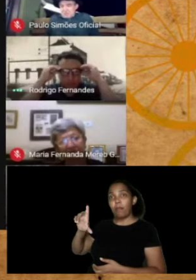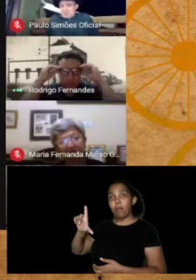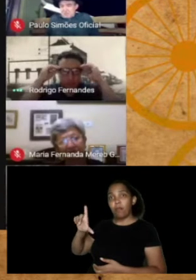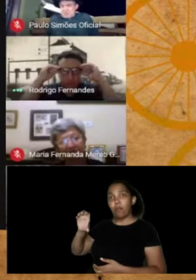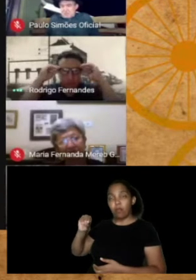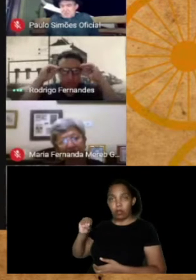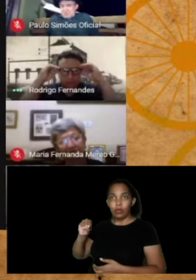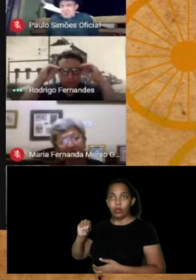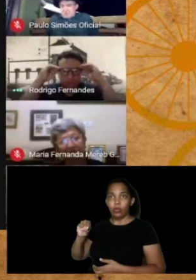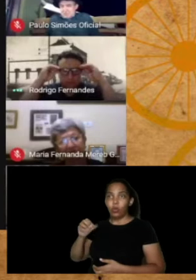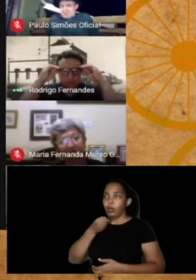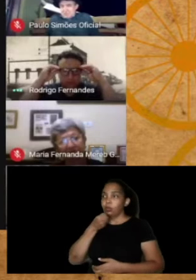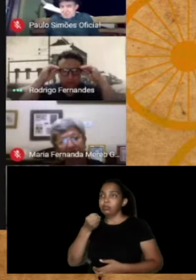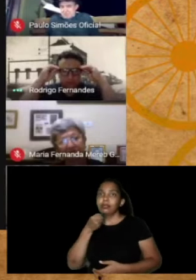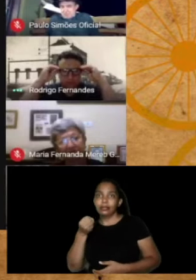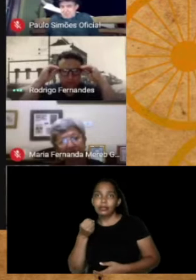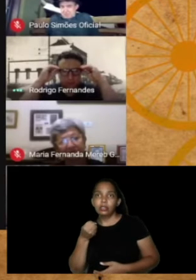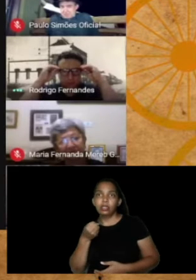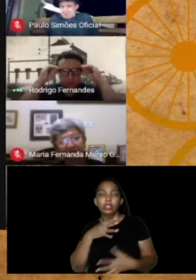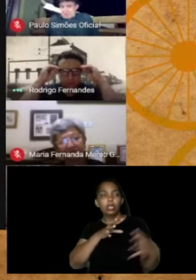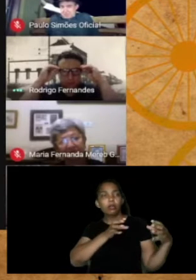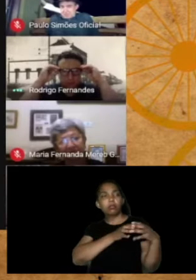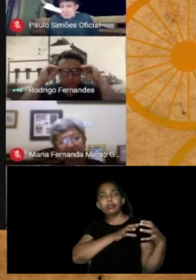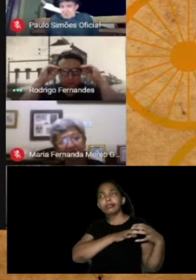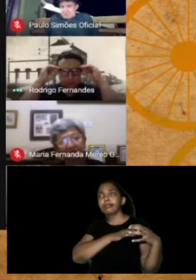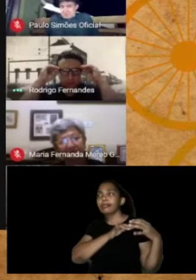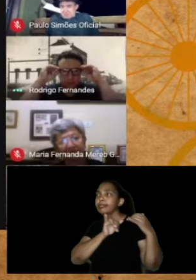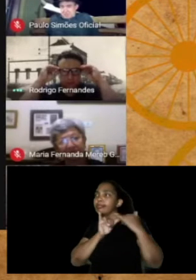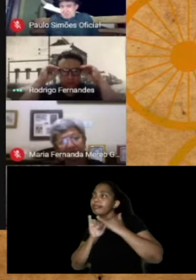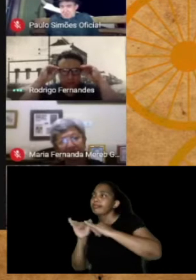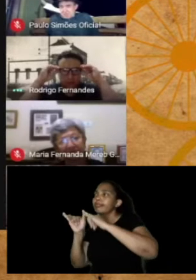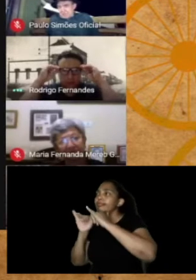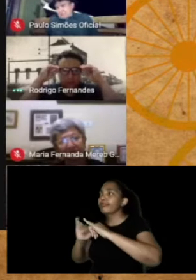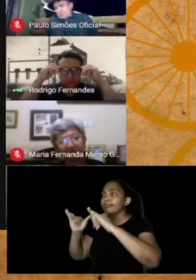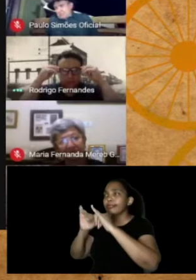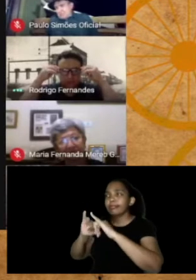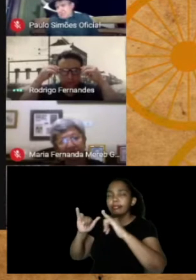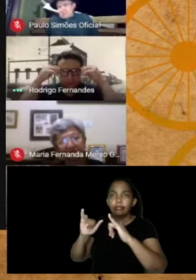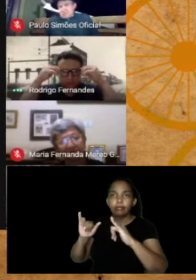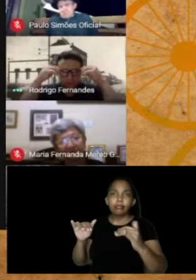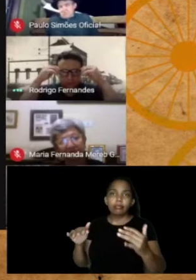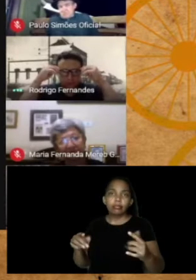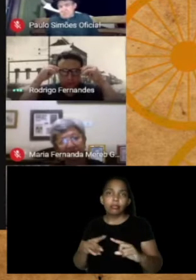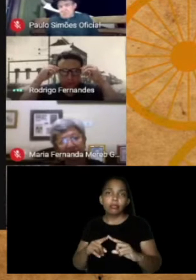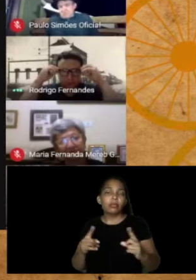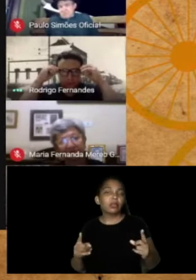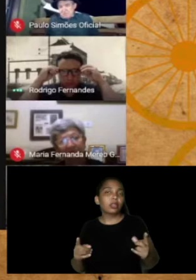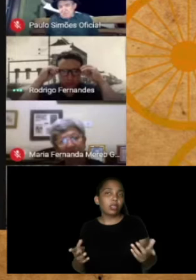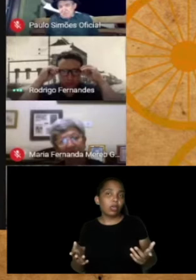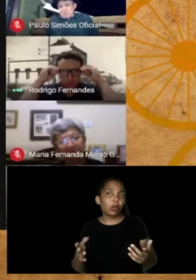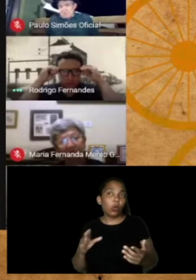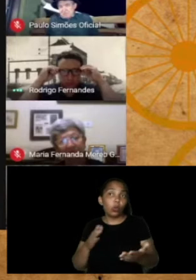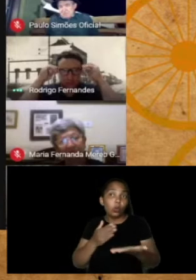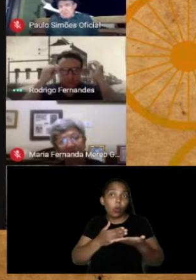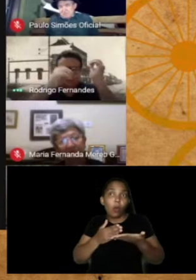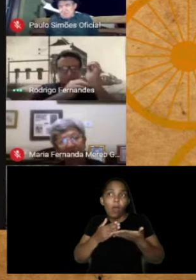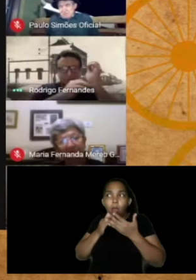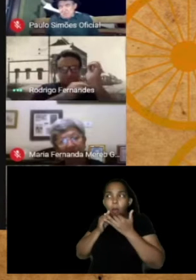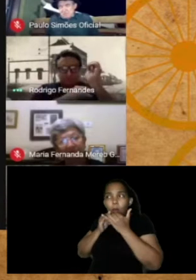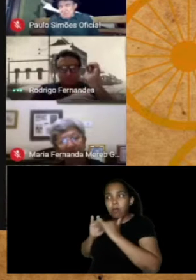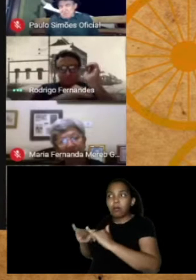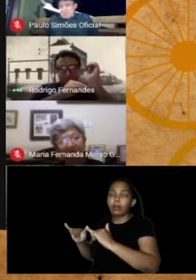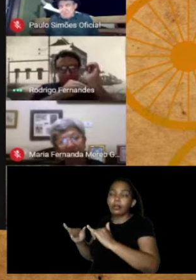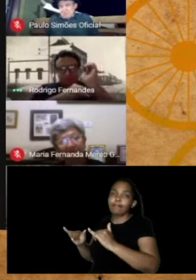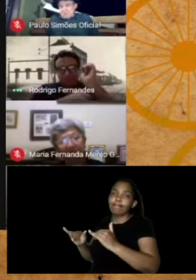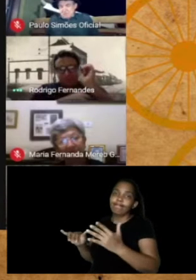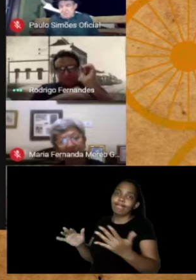jornalista na Fundação com a Idara, e nós saímos divulgando e nós íamos só fazer o tombamento, certo? E ao divulgar isso, Flávio, infelizmente,